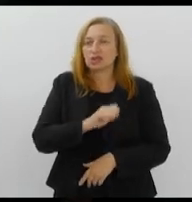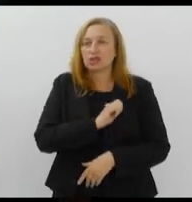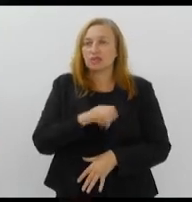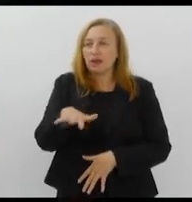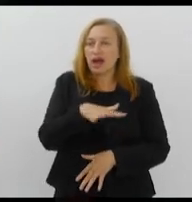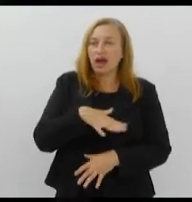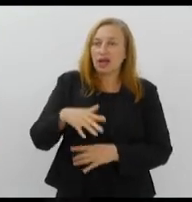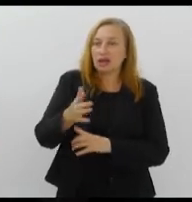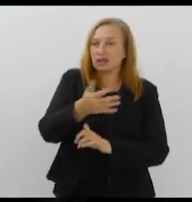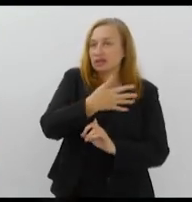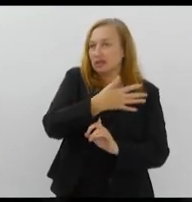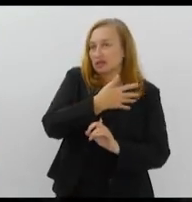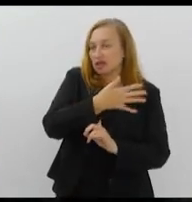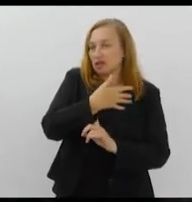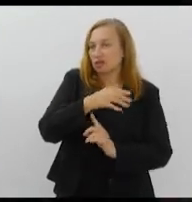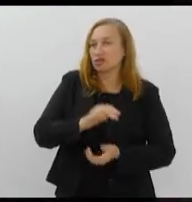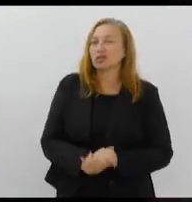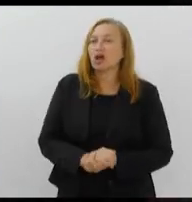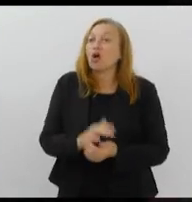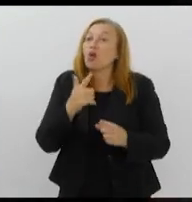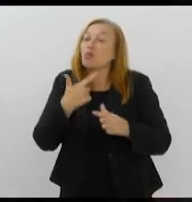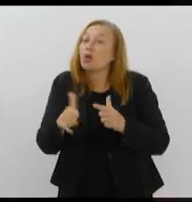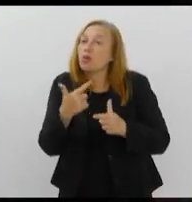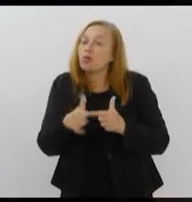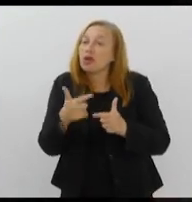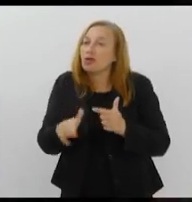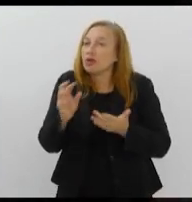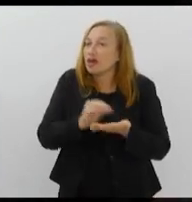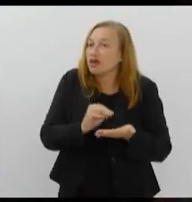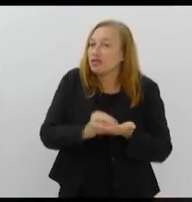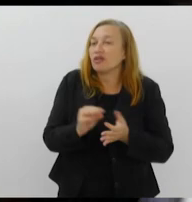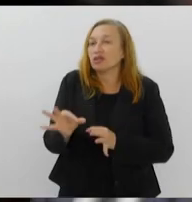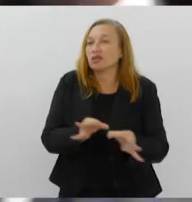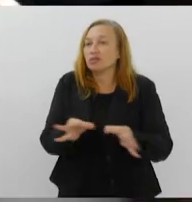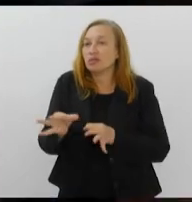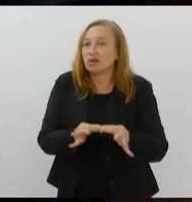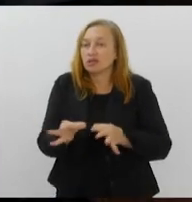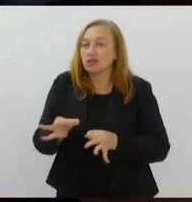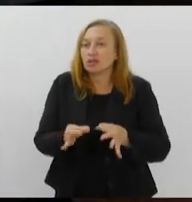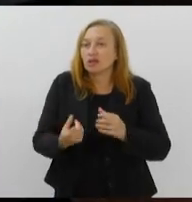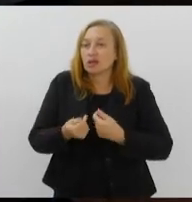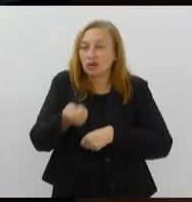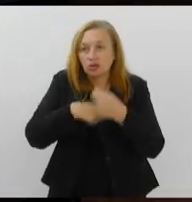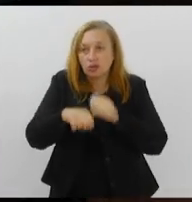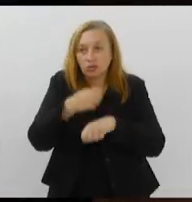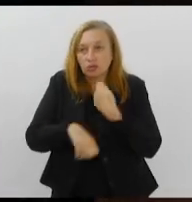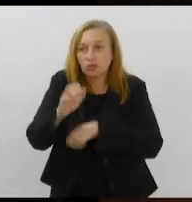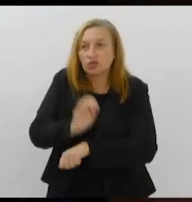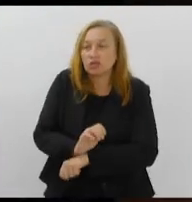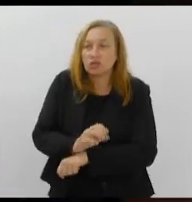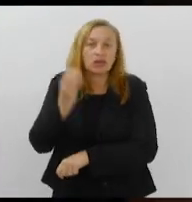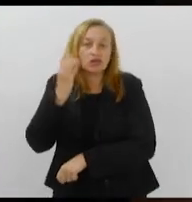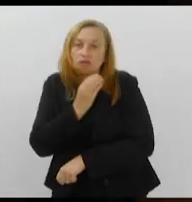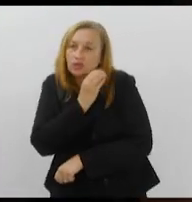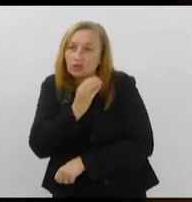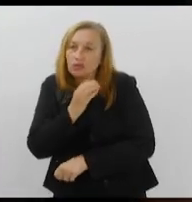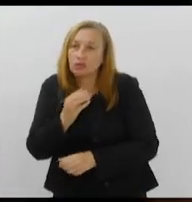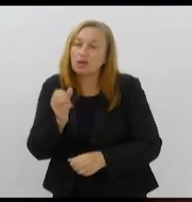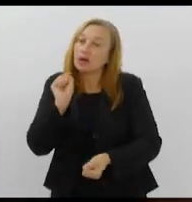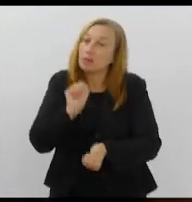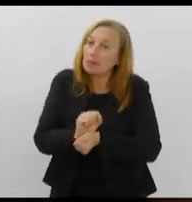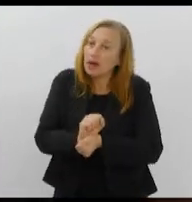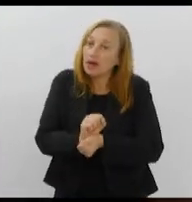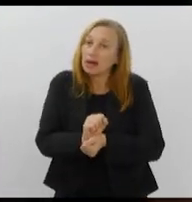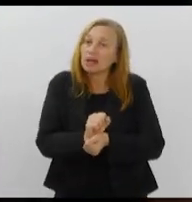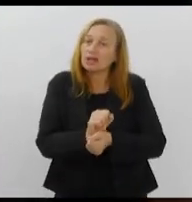tecnologia. O problema é a ausência de plano econômico do Estado. Cláudio Castro, já passou da hora. Chega de operação policial